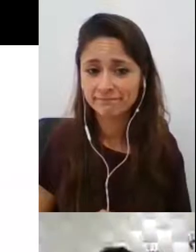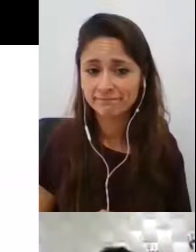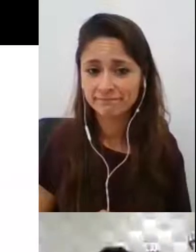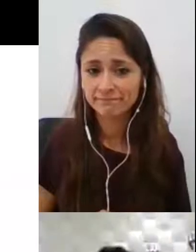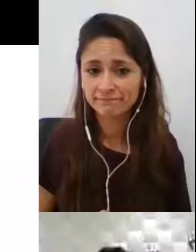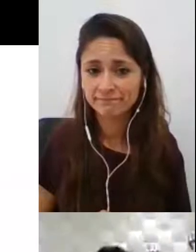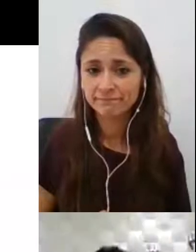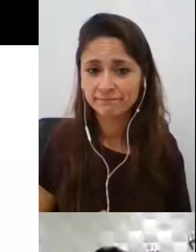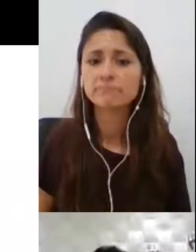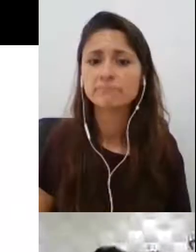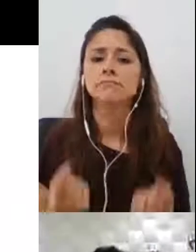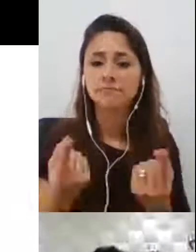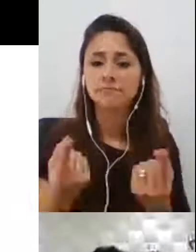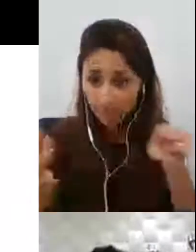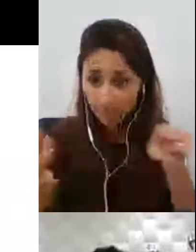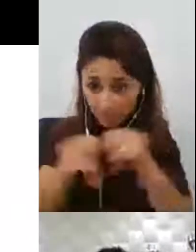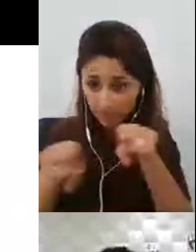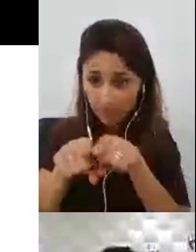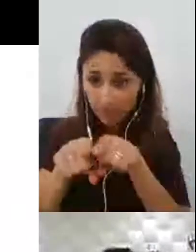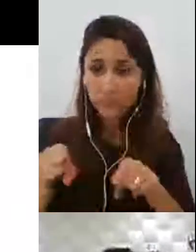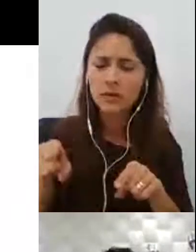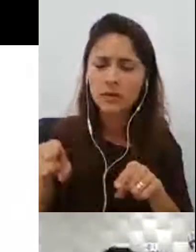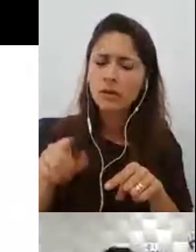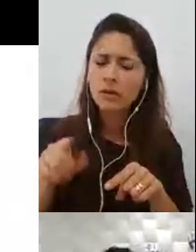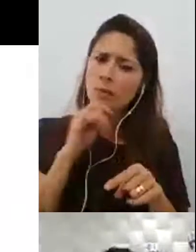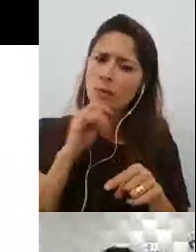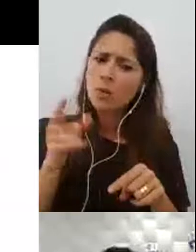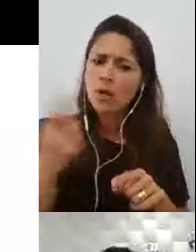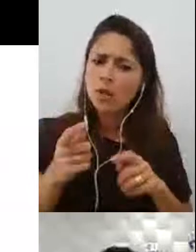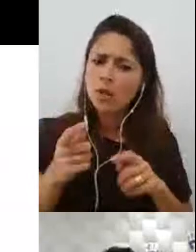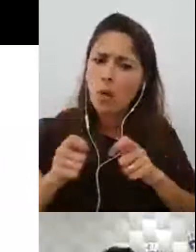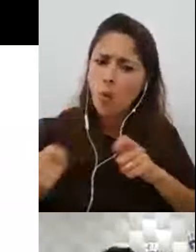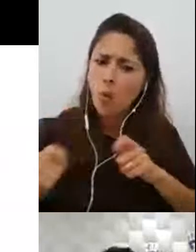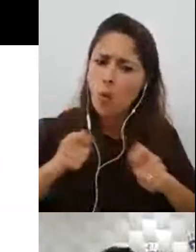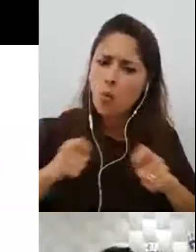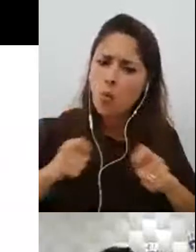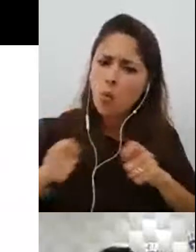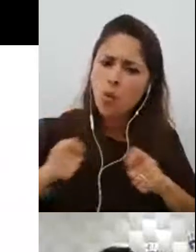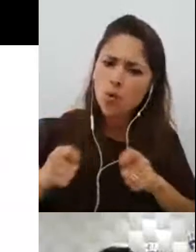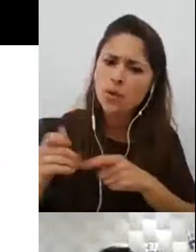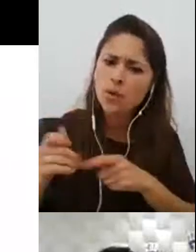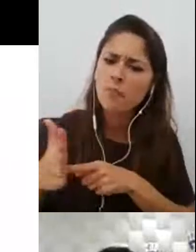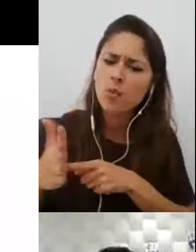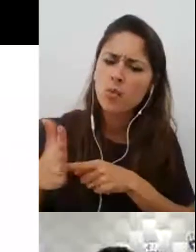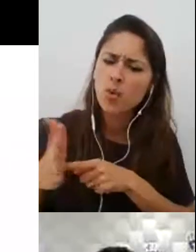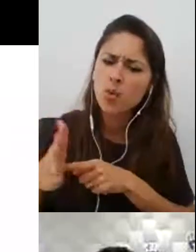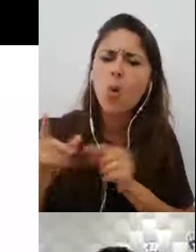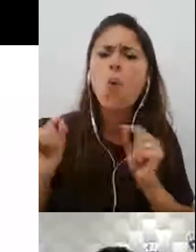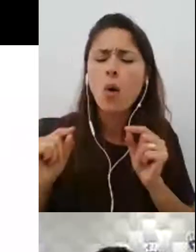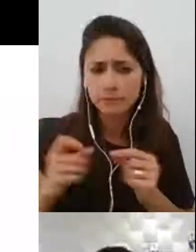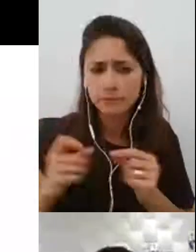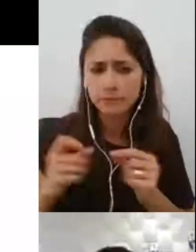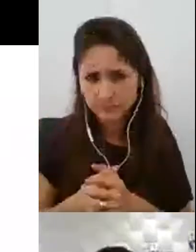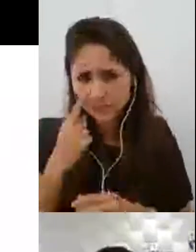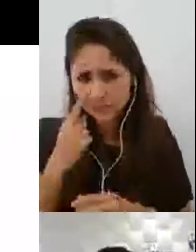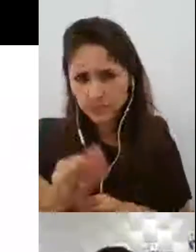Uma forma do que a gente faz de controle, aqui é um motor veicular, nós instrumentamos, então aqui a gente vê